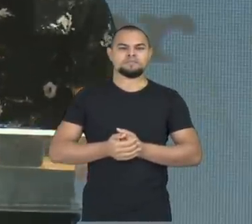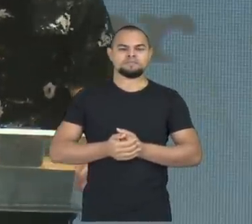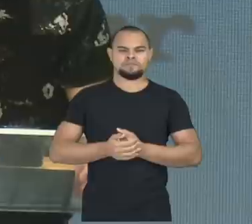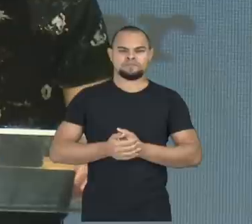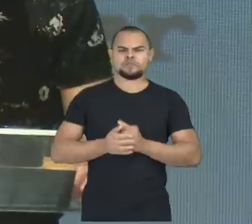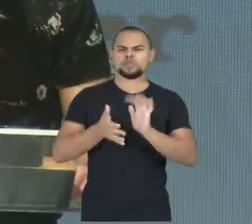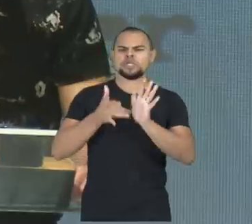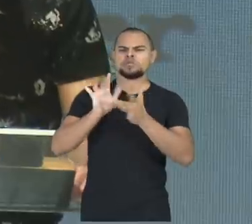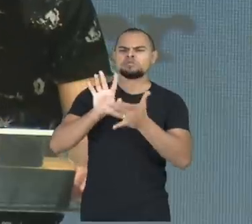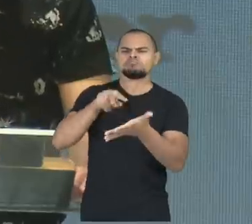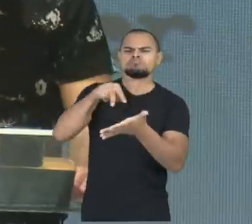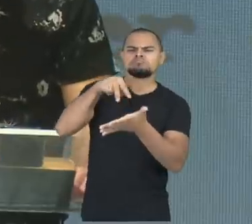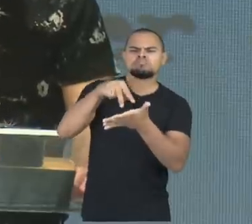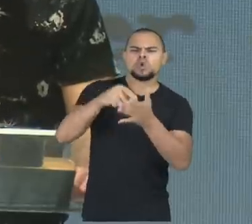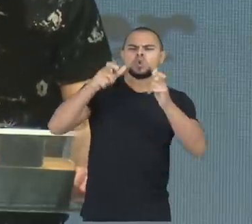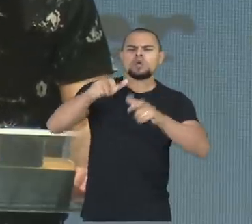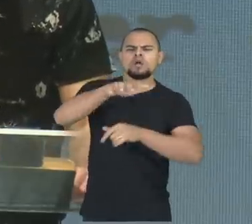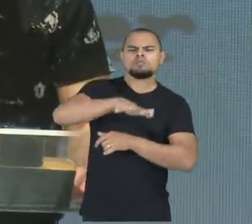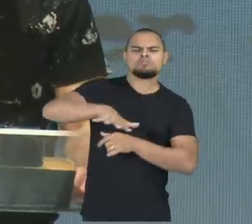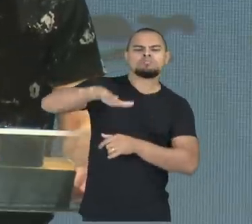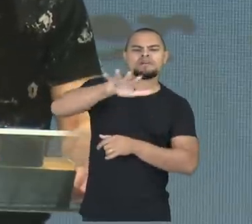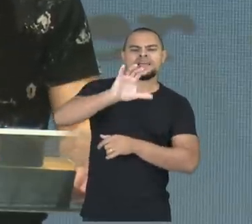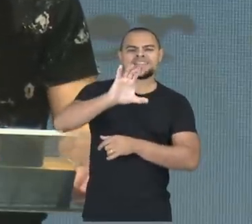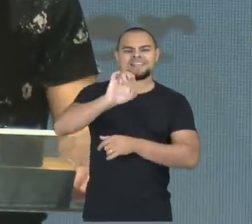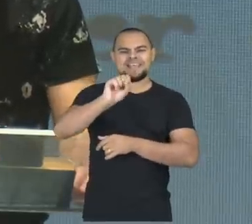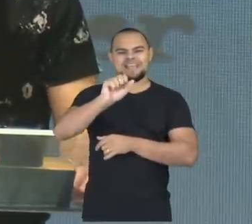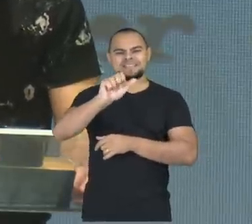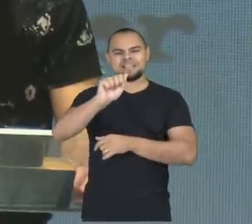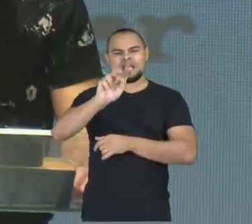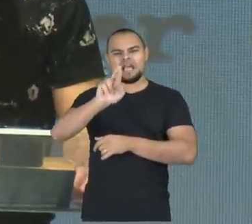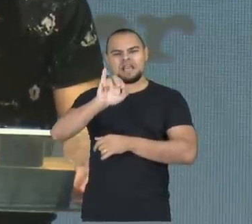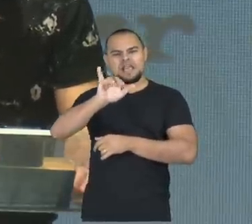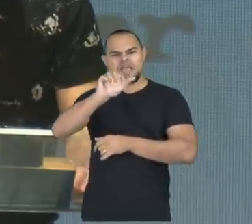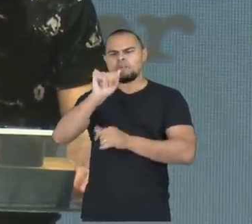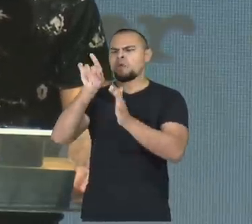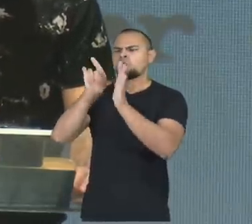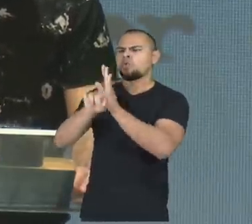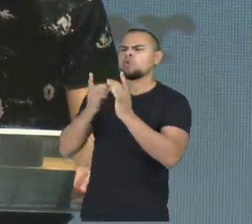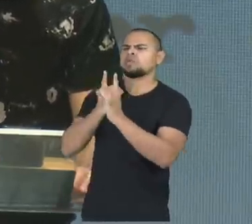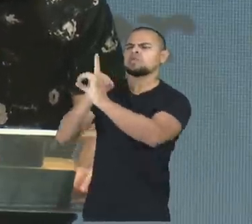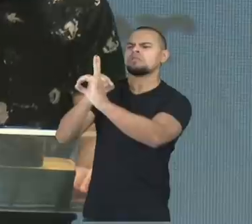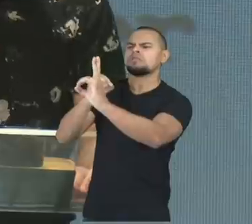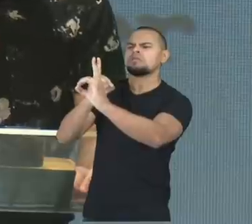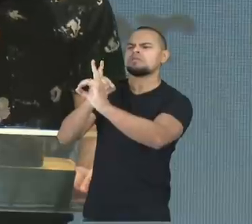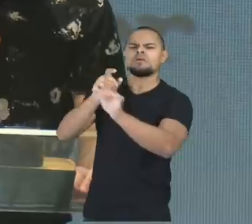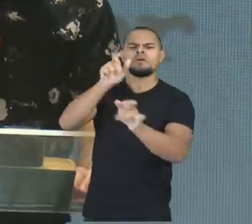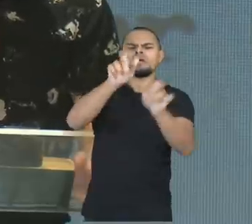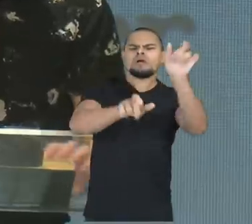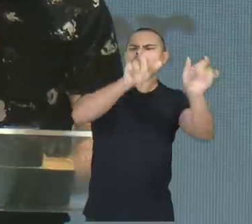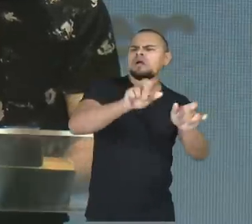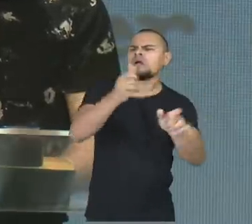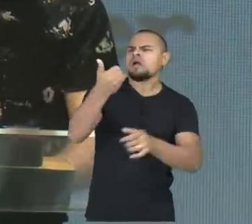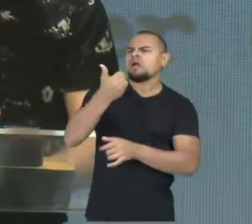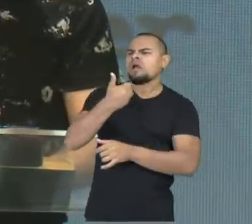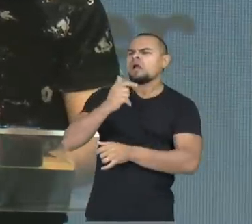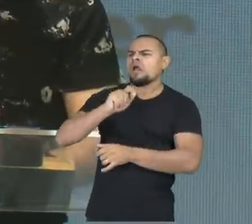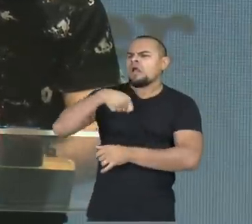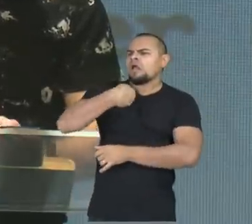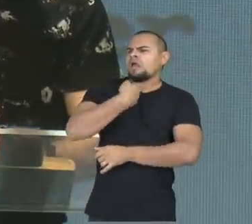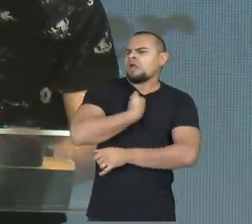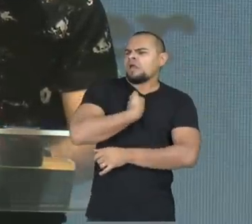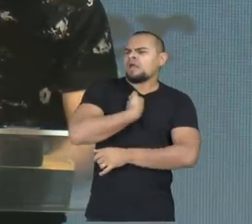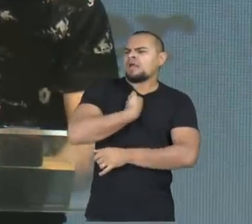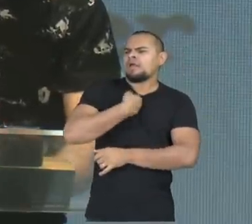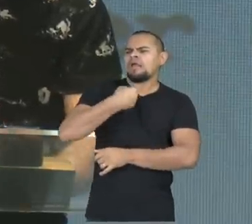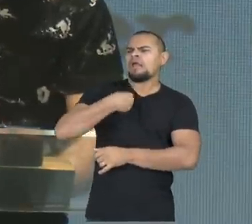Chegando Jesus à região de Cesareia de Filipe, perguntou aos seus discípulos: quem os outros dizem que o Filho